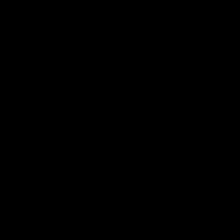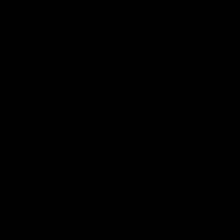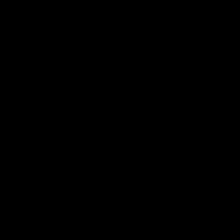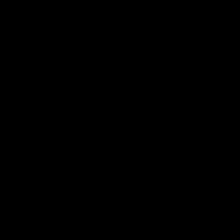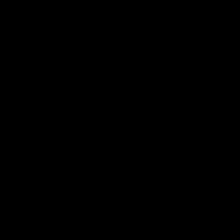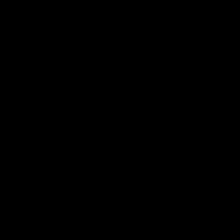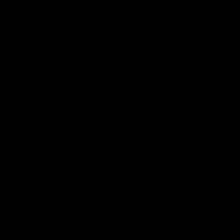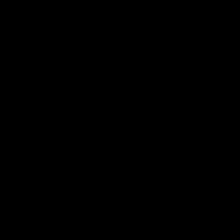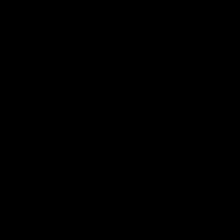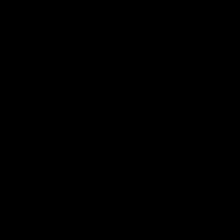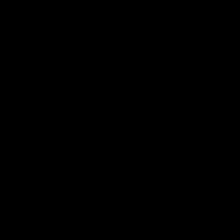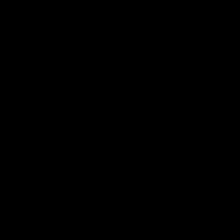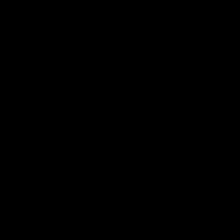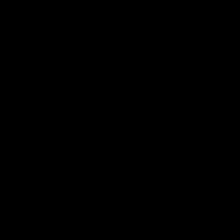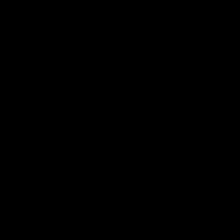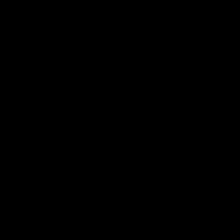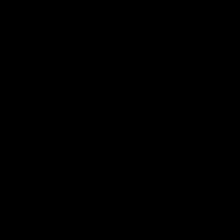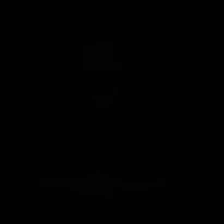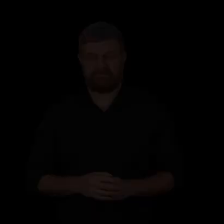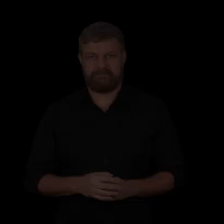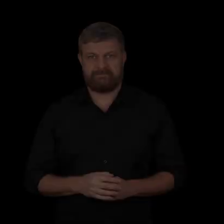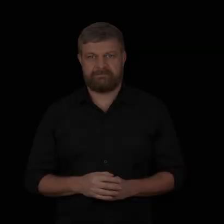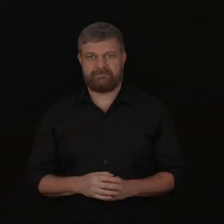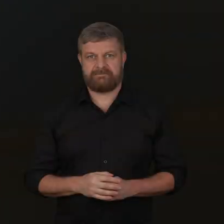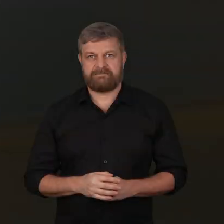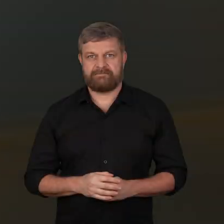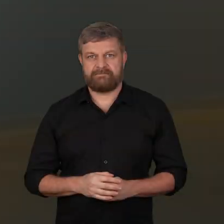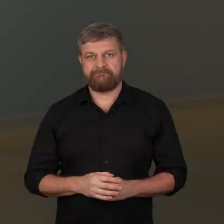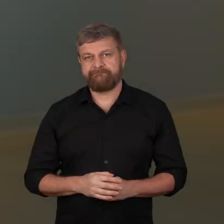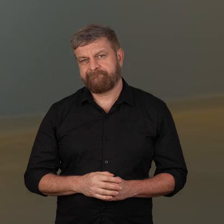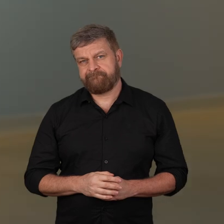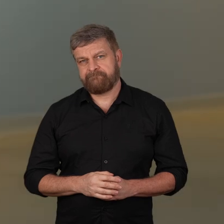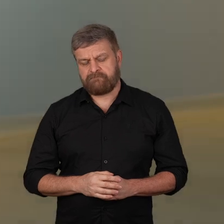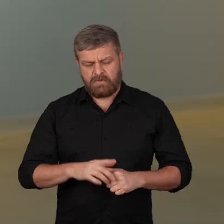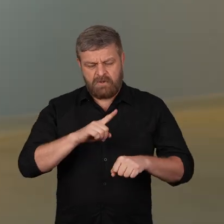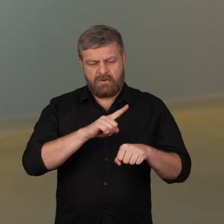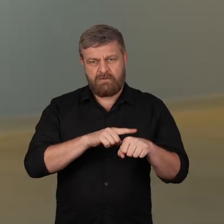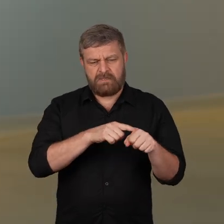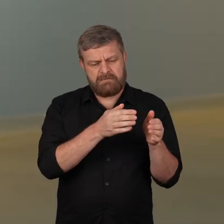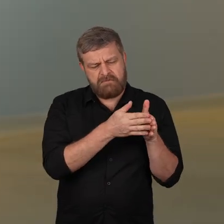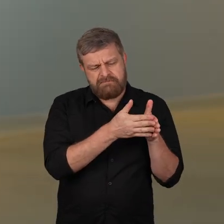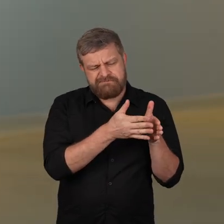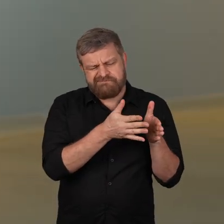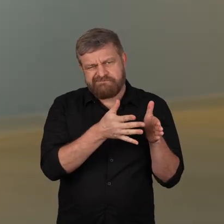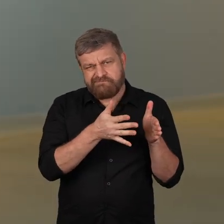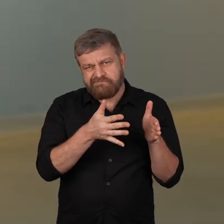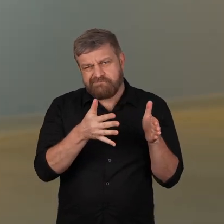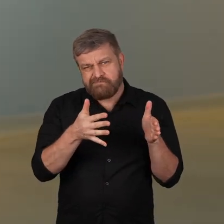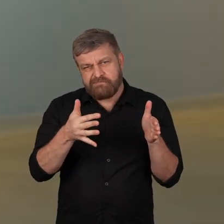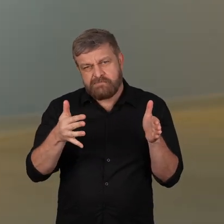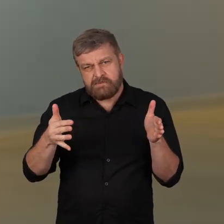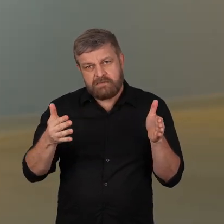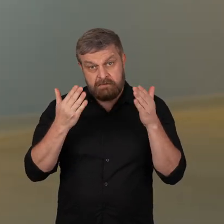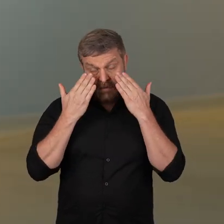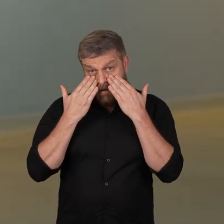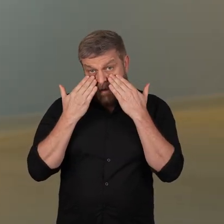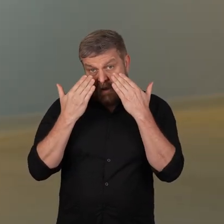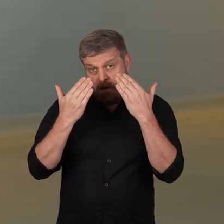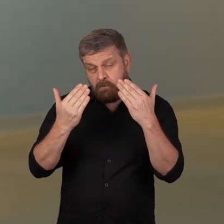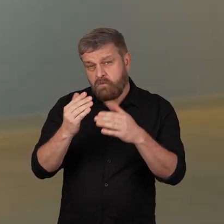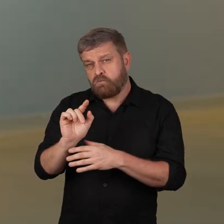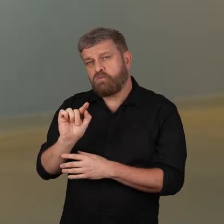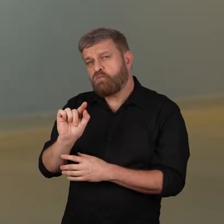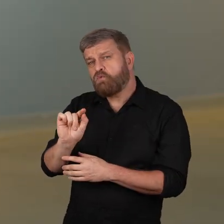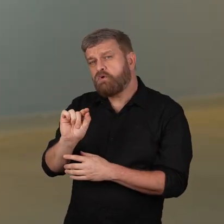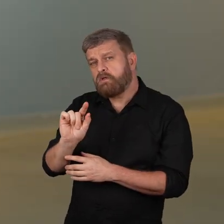Federal, Brasil, União e Reconstrução. A passagem do tempo Numa tem galeria, nos mostrado que